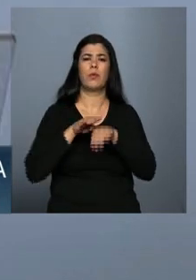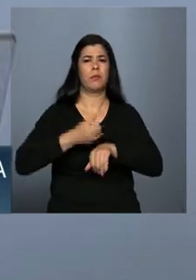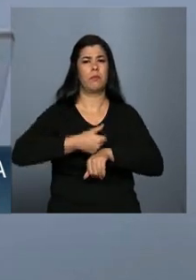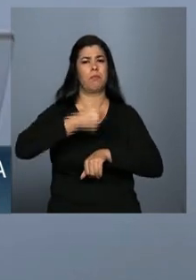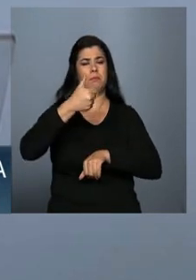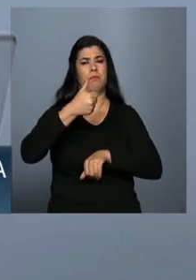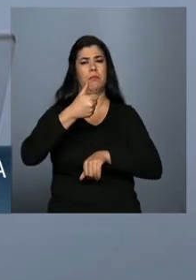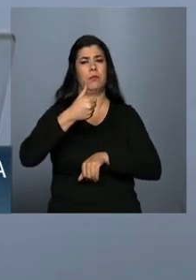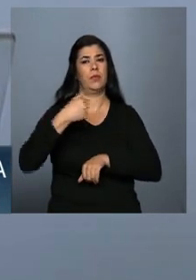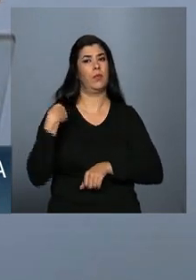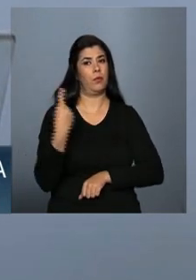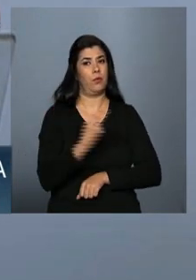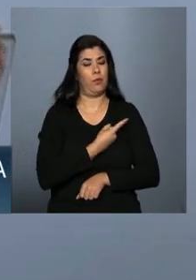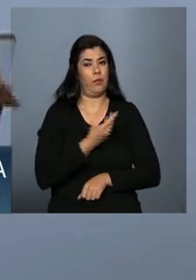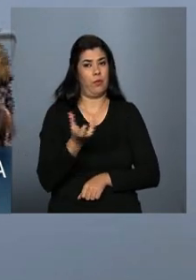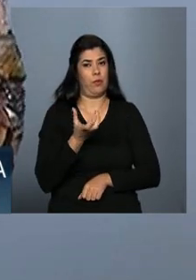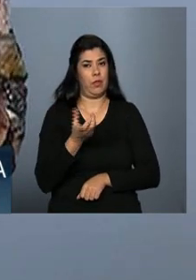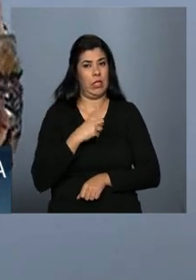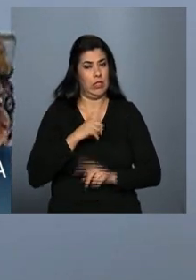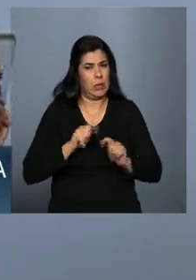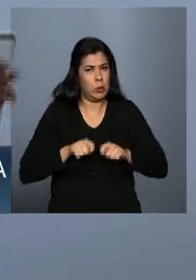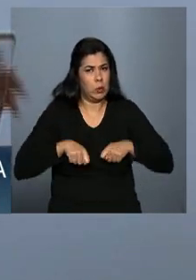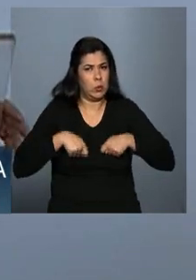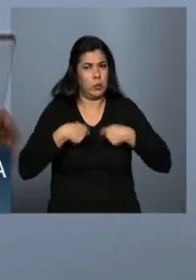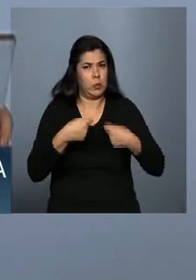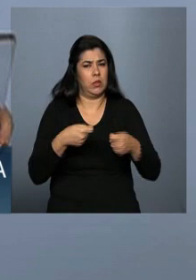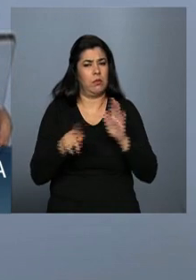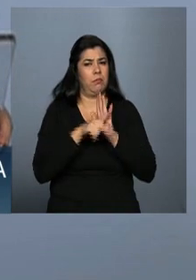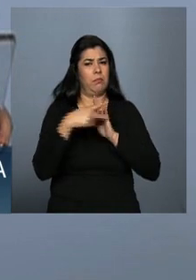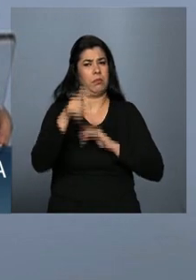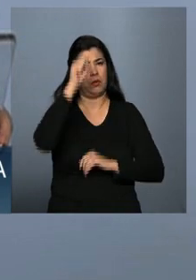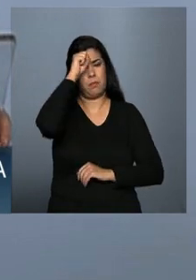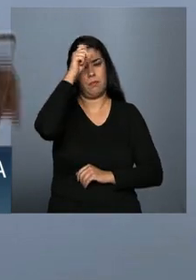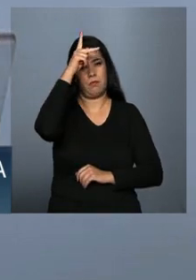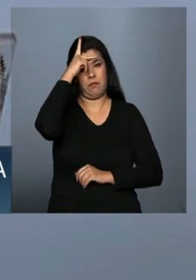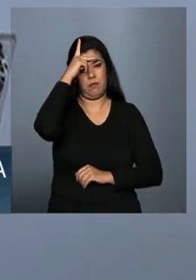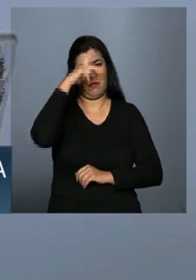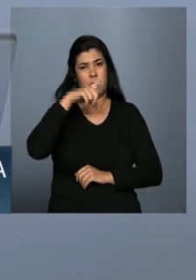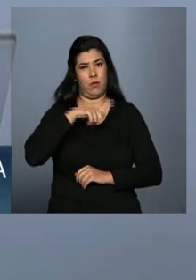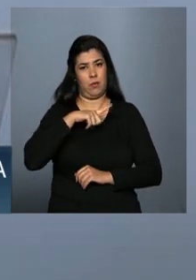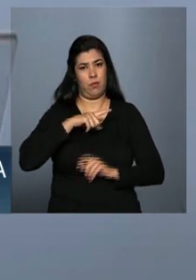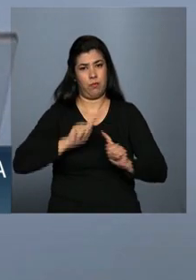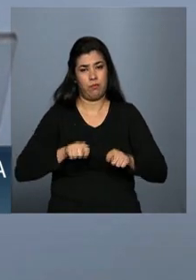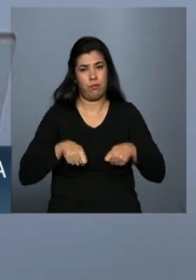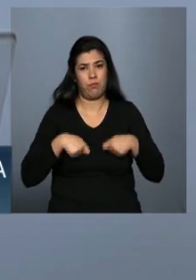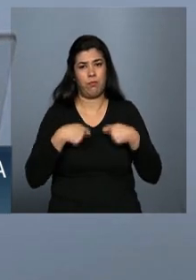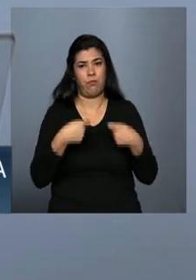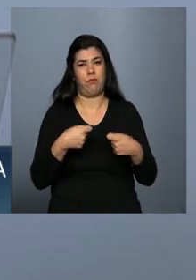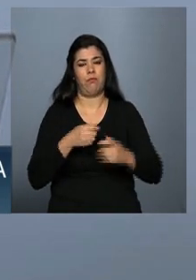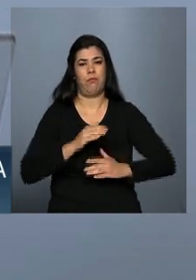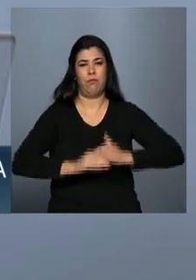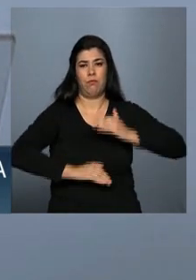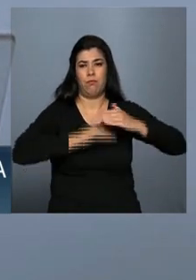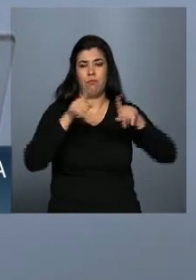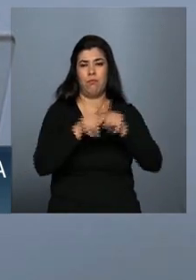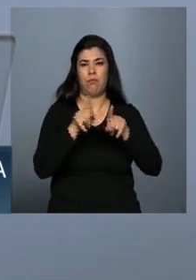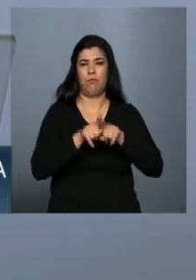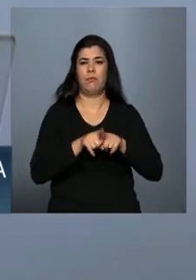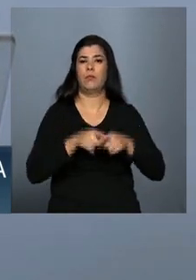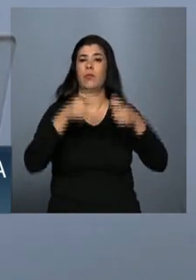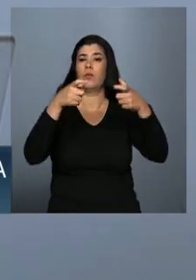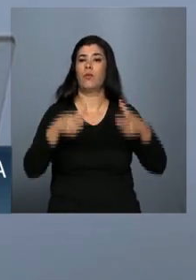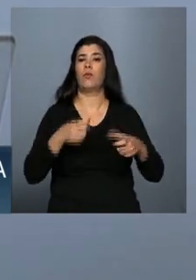queremos, e há um esforço da prefeitura nesse sentido, de construir aqui um